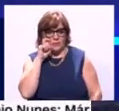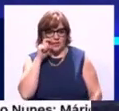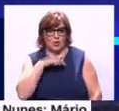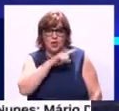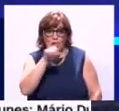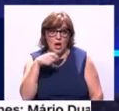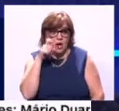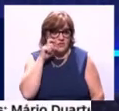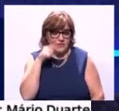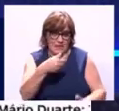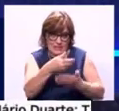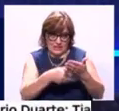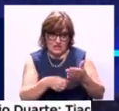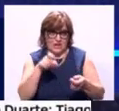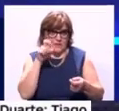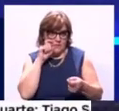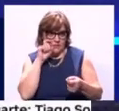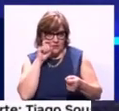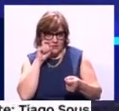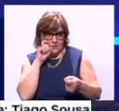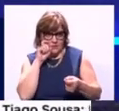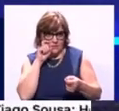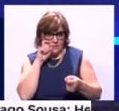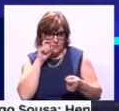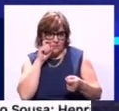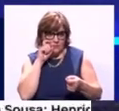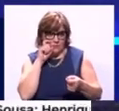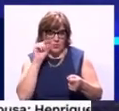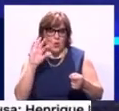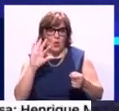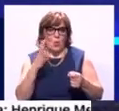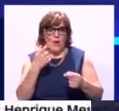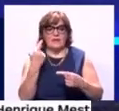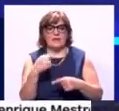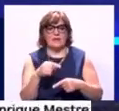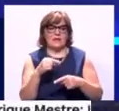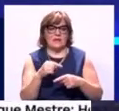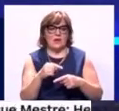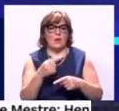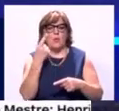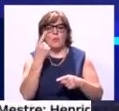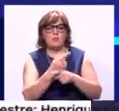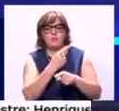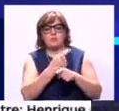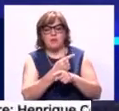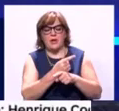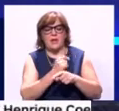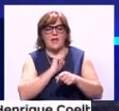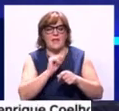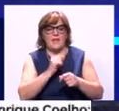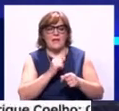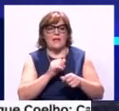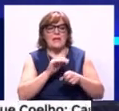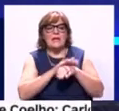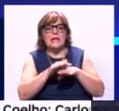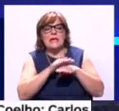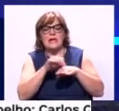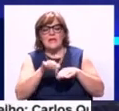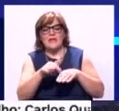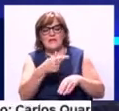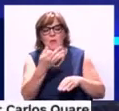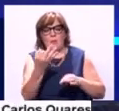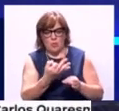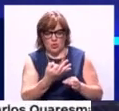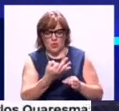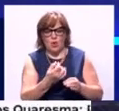Nós defendemos, esta lista defende, quando há uma transmissão de modalidade, temos aqui no nosso querido Porto Canal, porquê